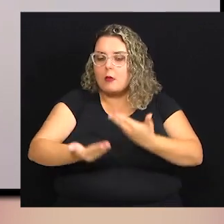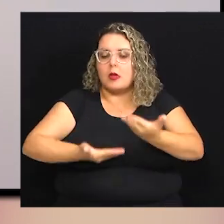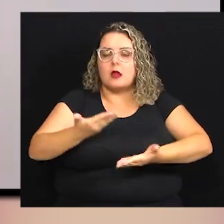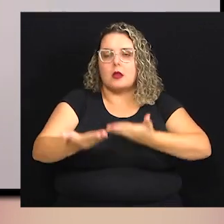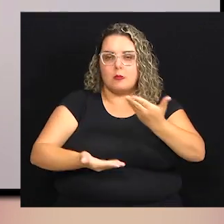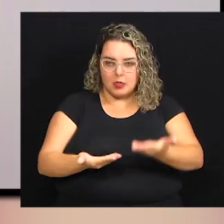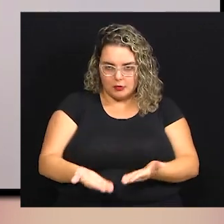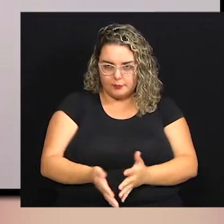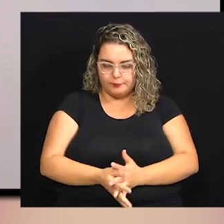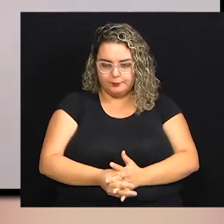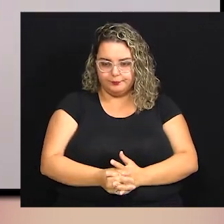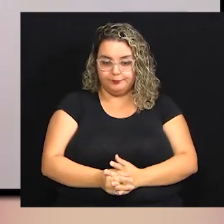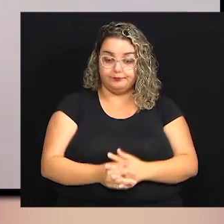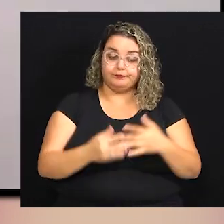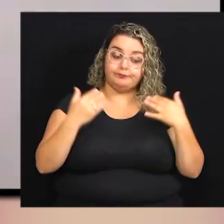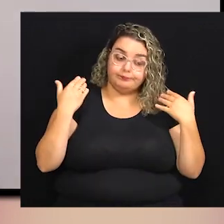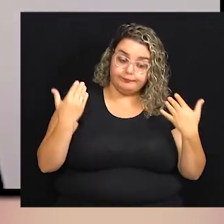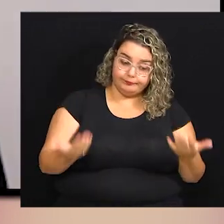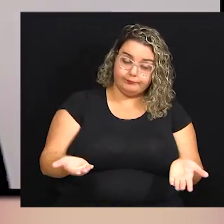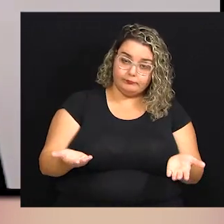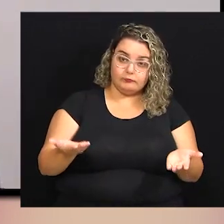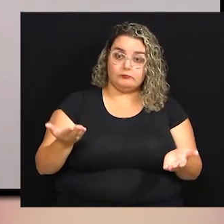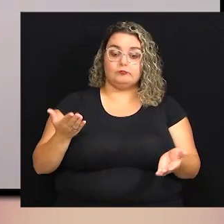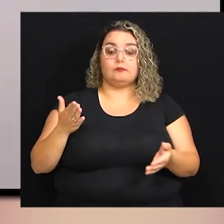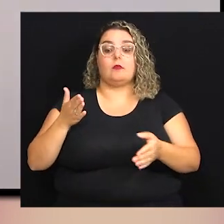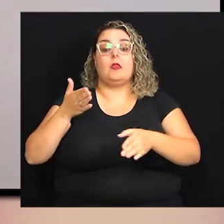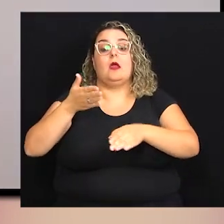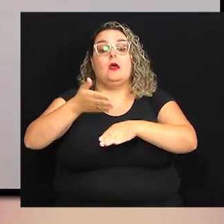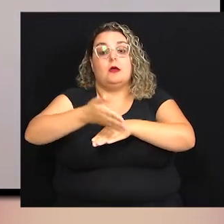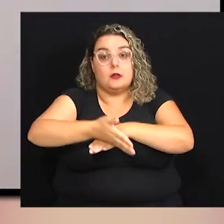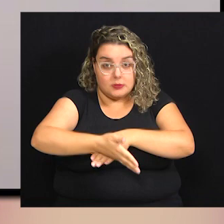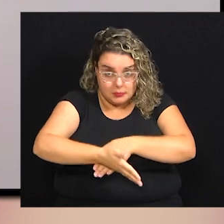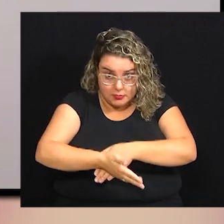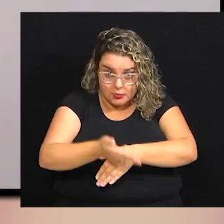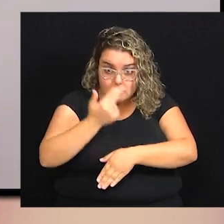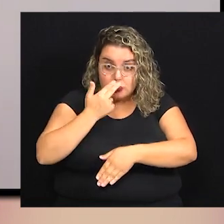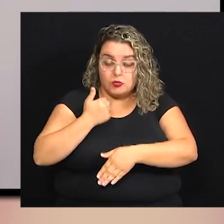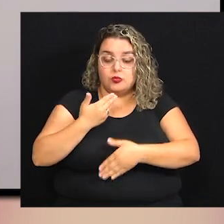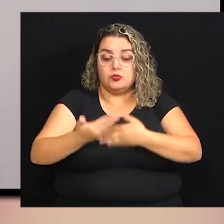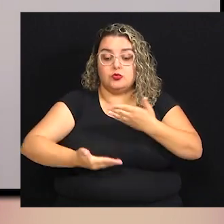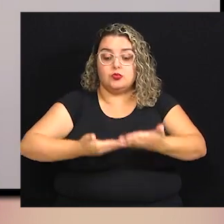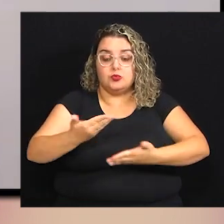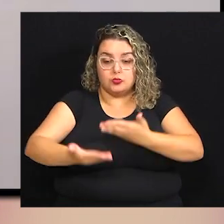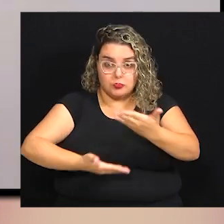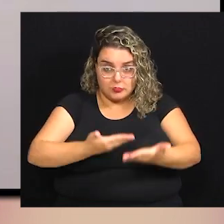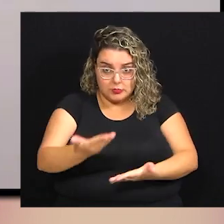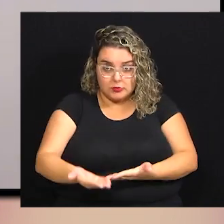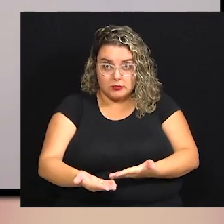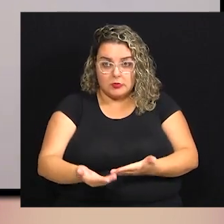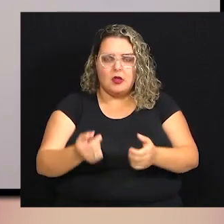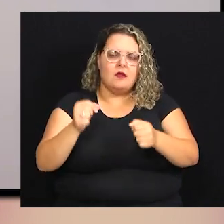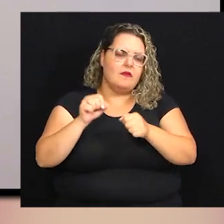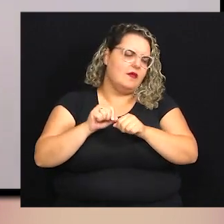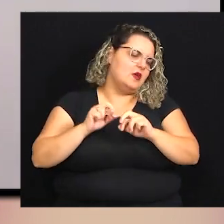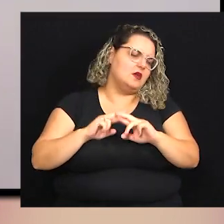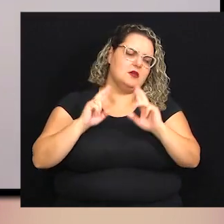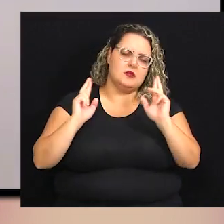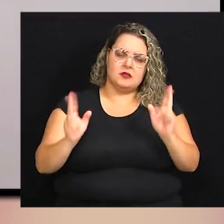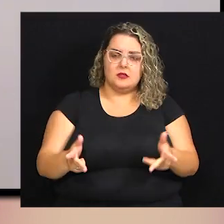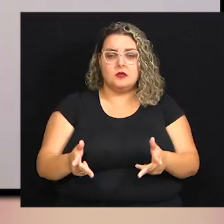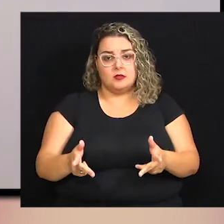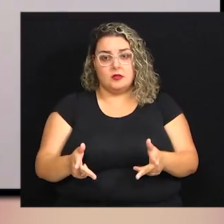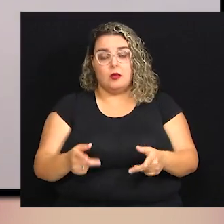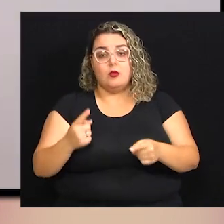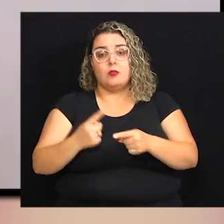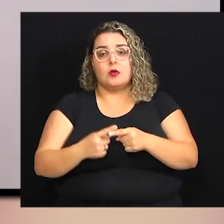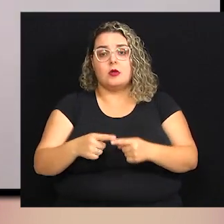para tratamento. E aí, essa entrada do nutricionista no tratamento faz muita diferença,